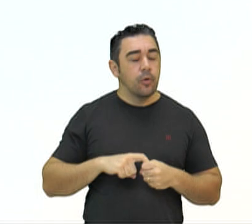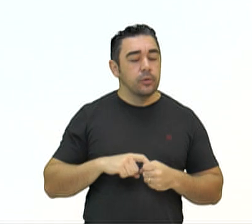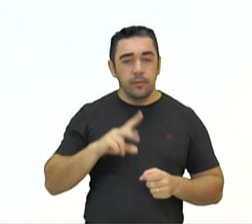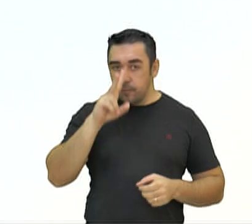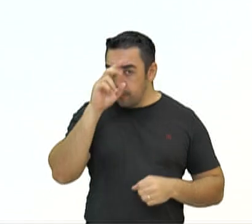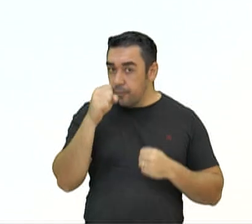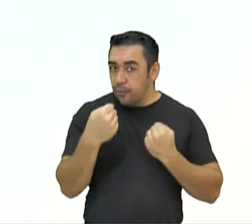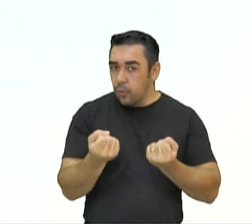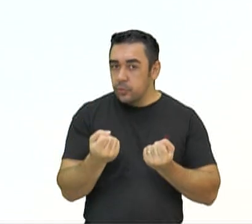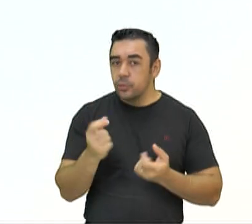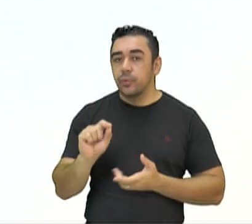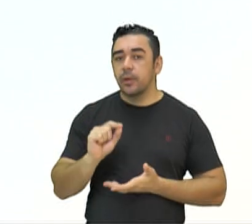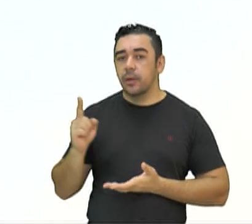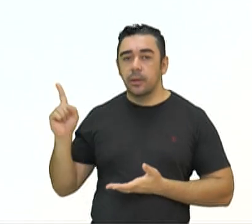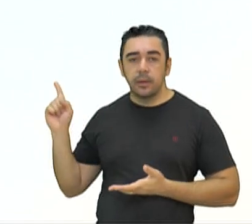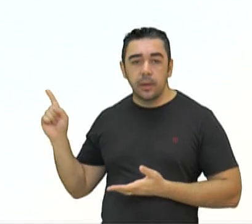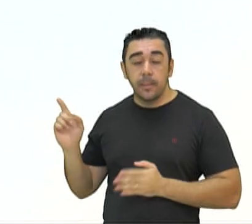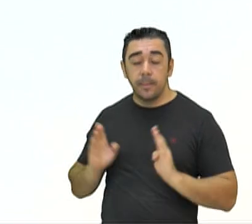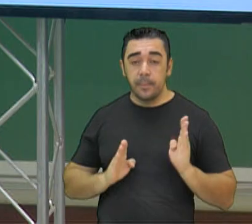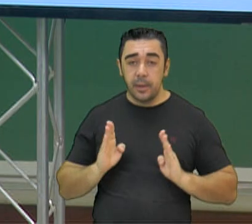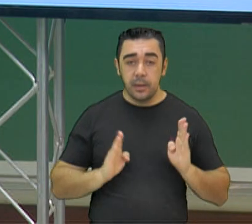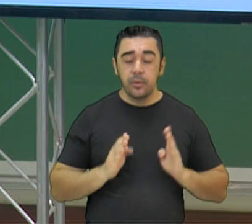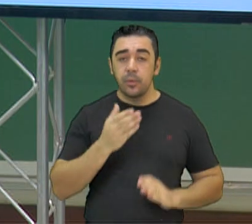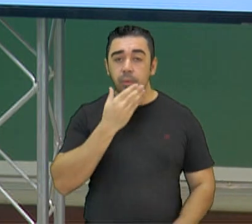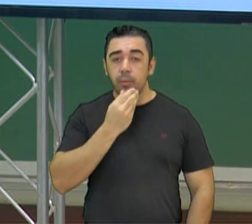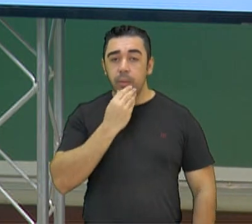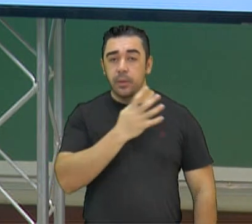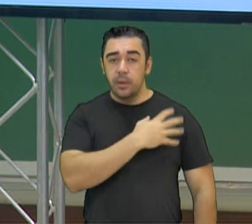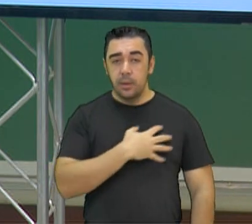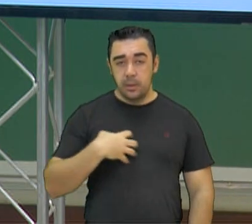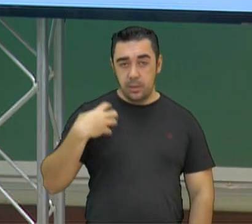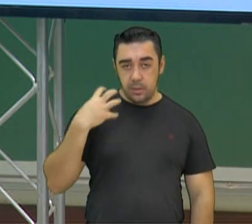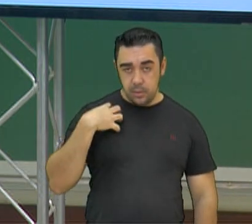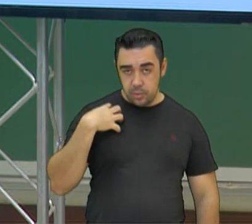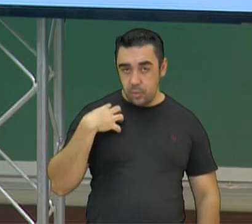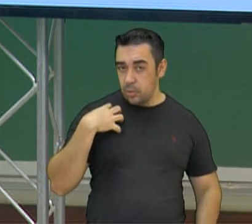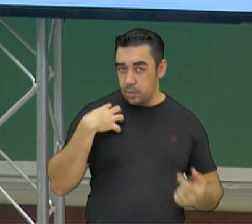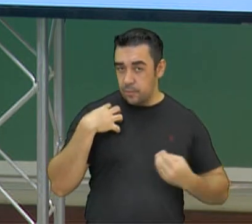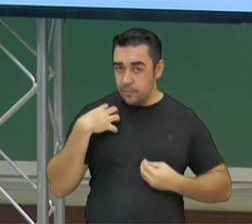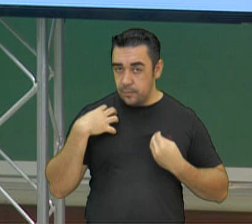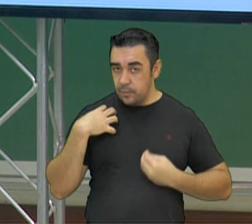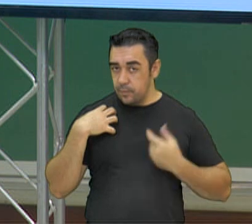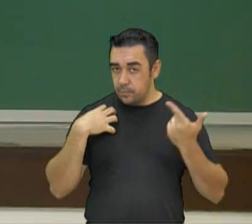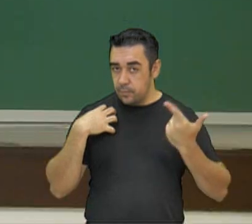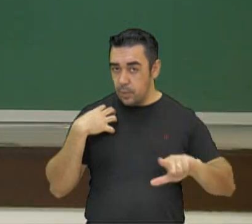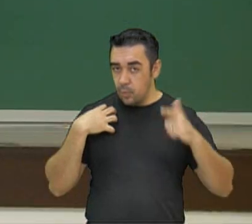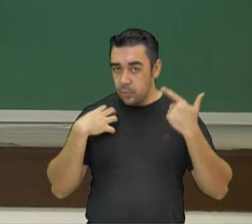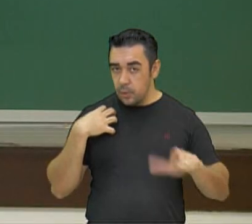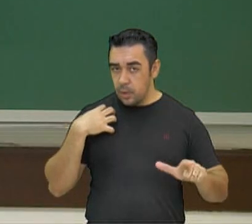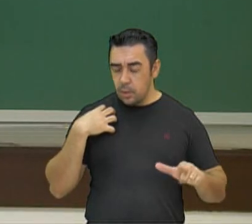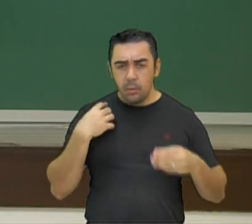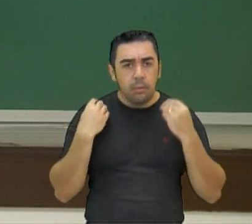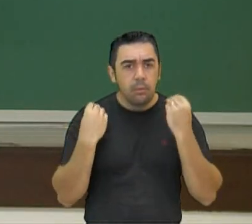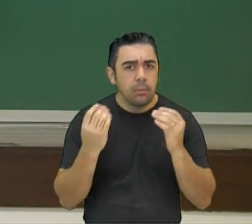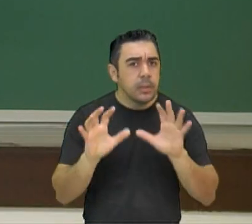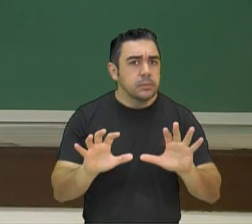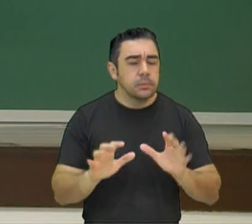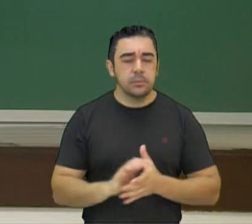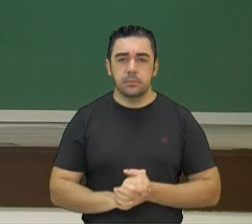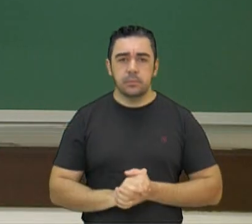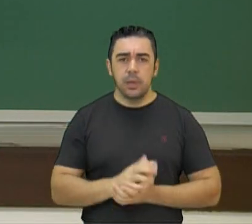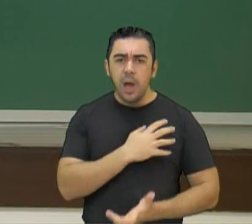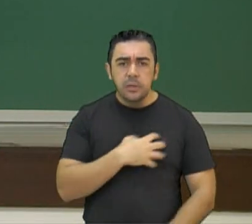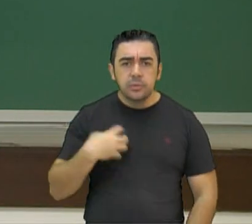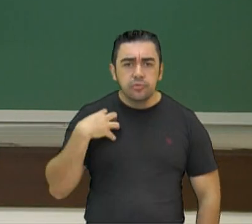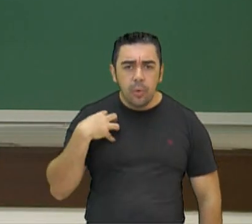reforço. Nesse período, Aristóteles não existe. Como assim Aristóteles